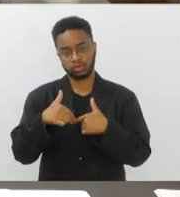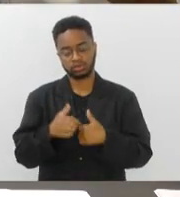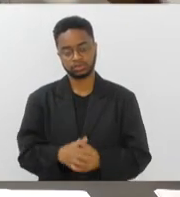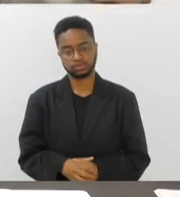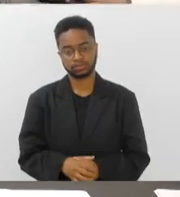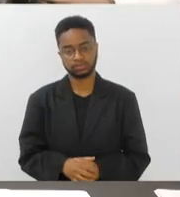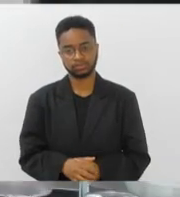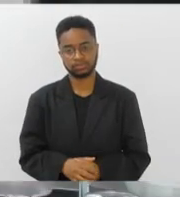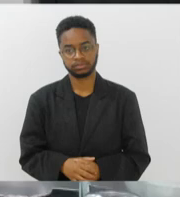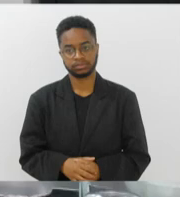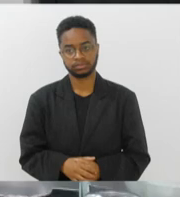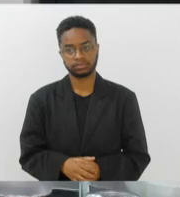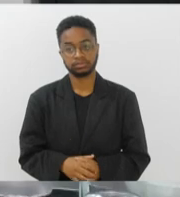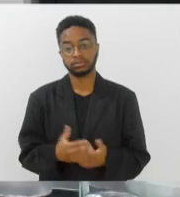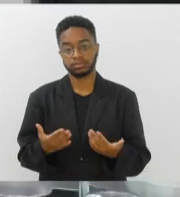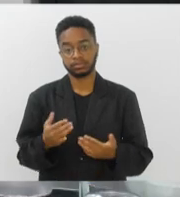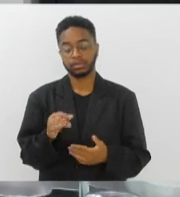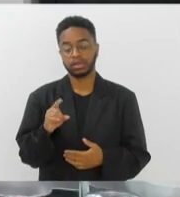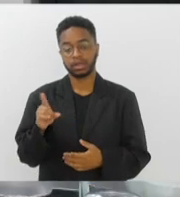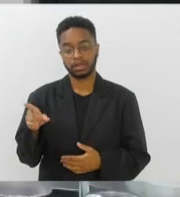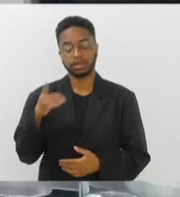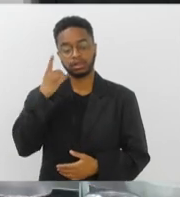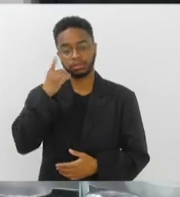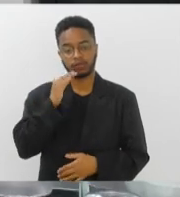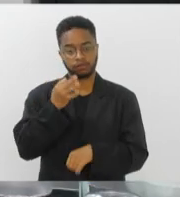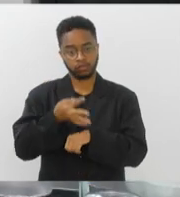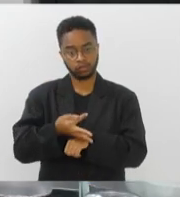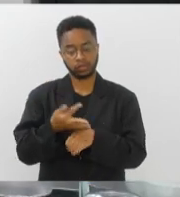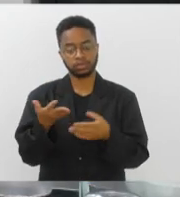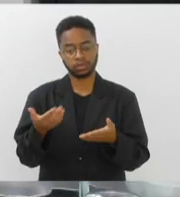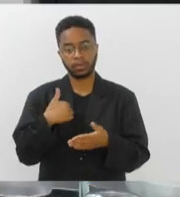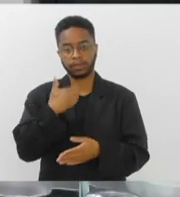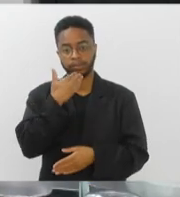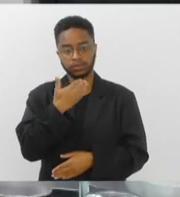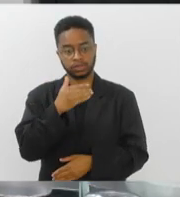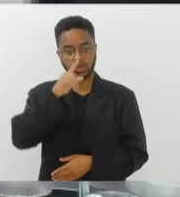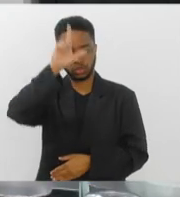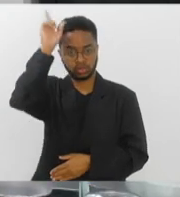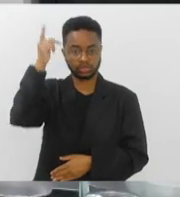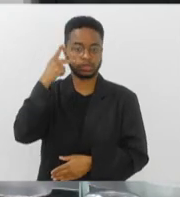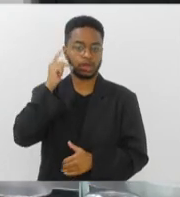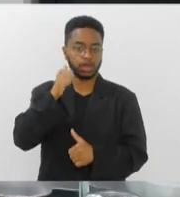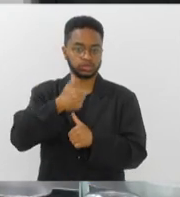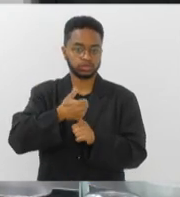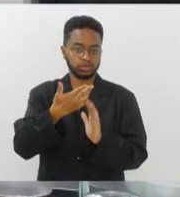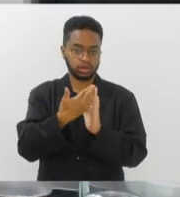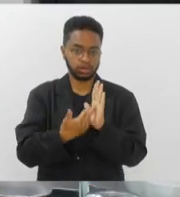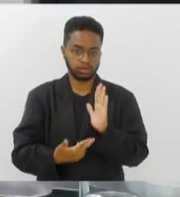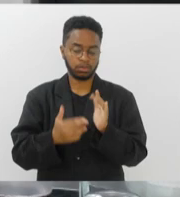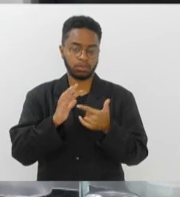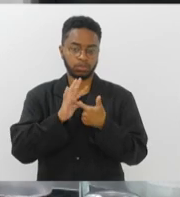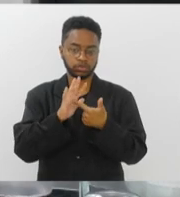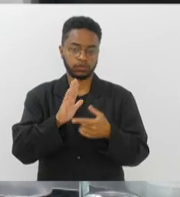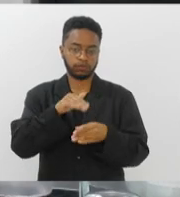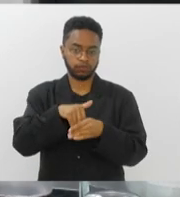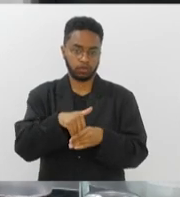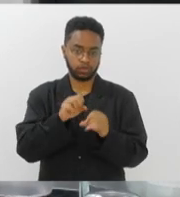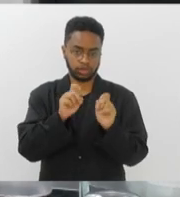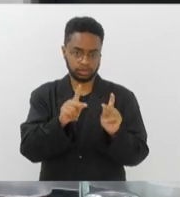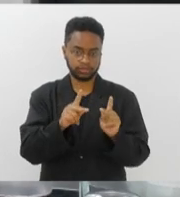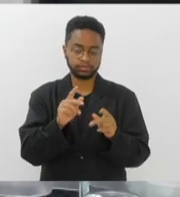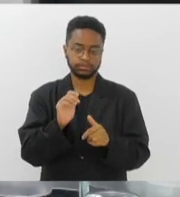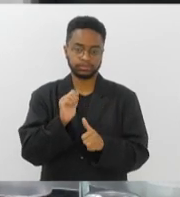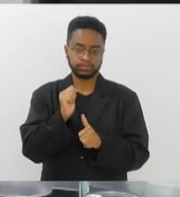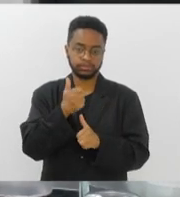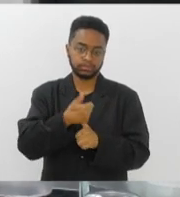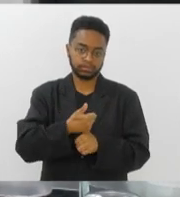então, como o deputado Dell'Aroli não está presente, pedi a Vossa Excelência que assuma a relatoria e apresente o voto. Então, assumindo a relatoria,